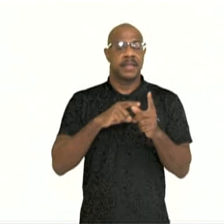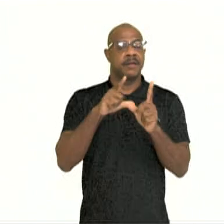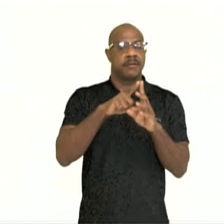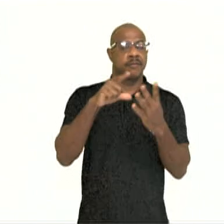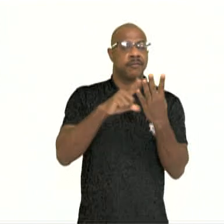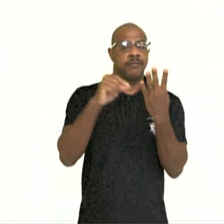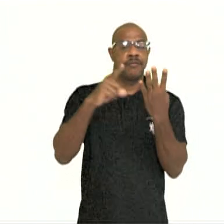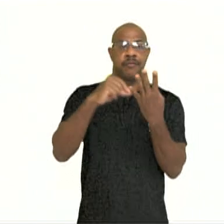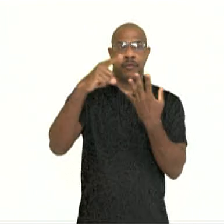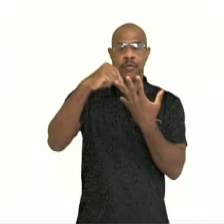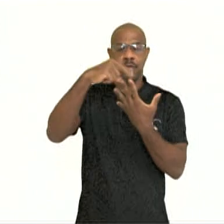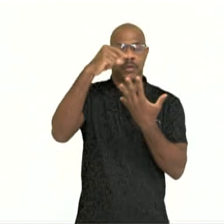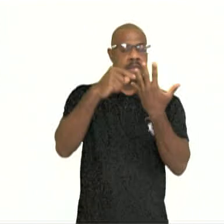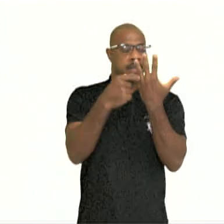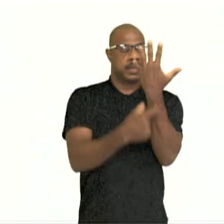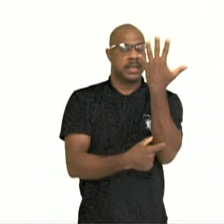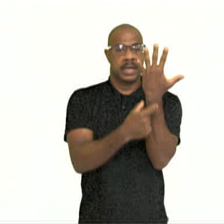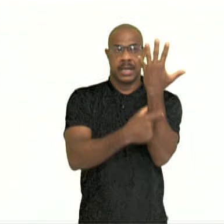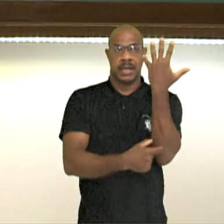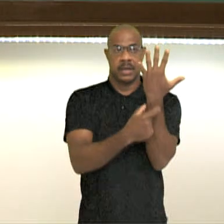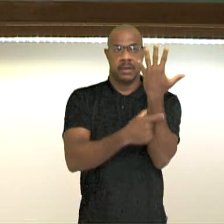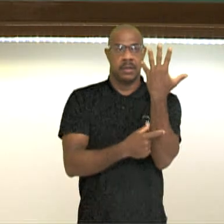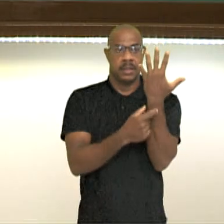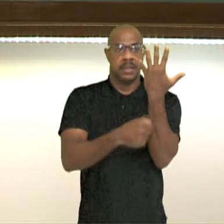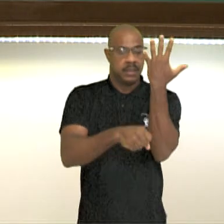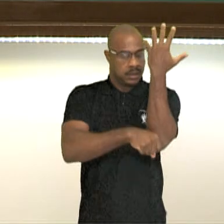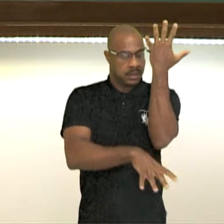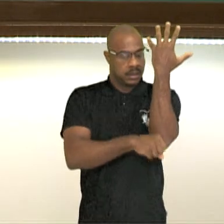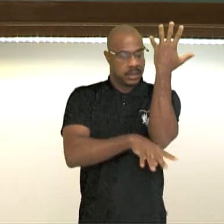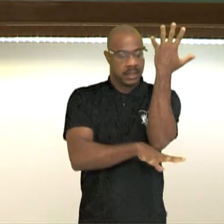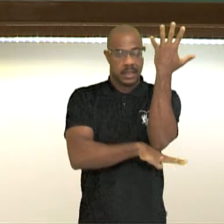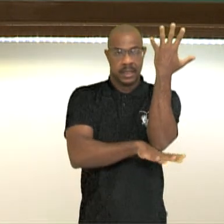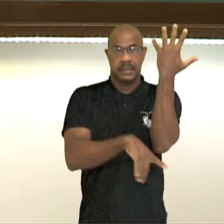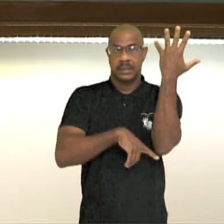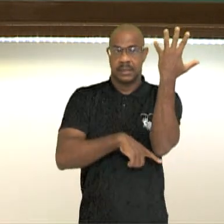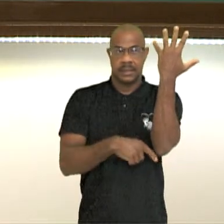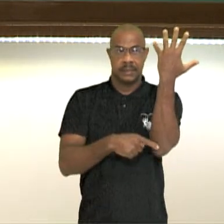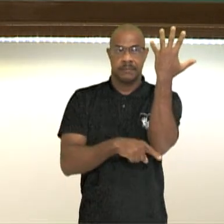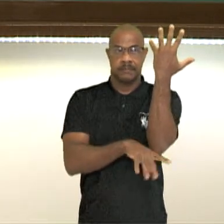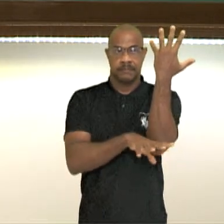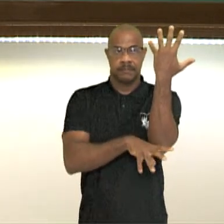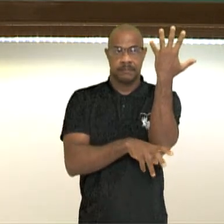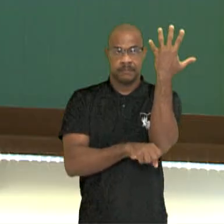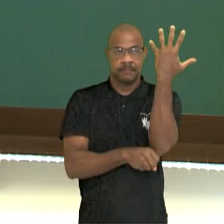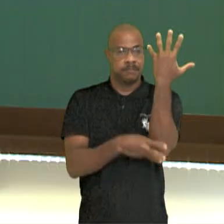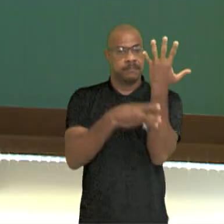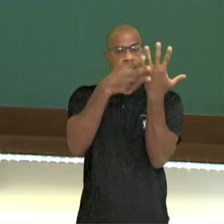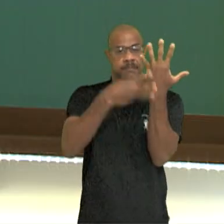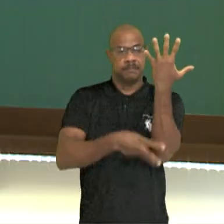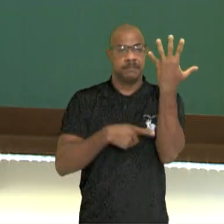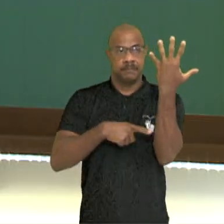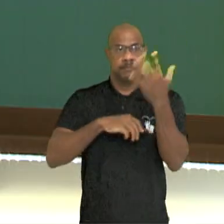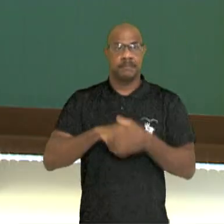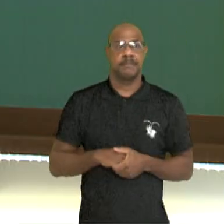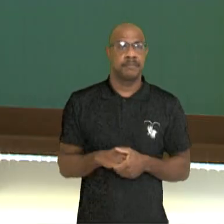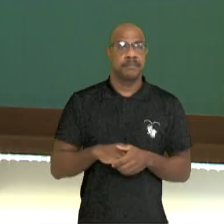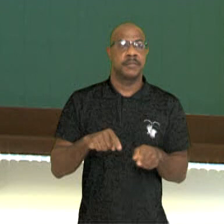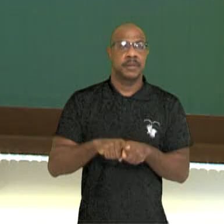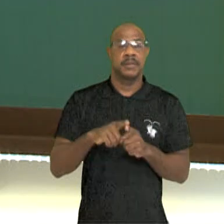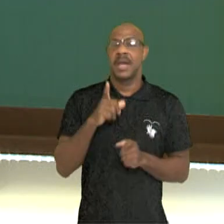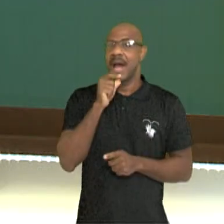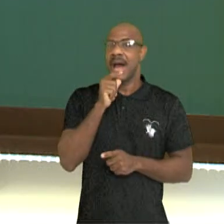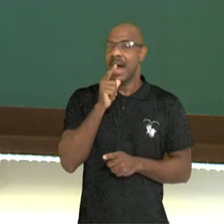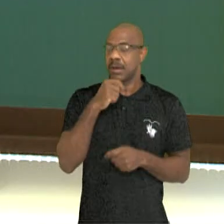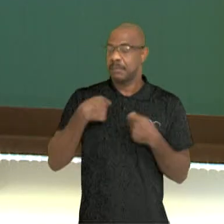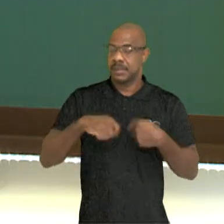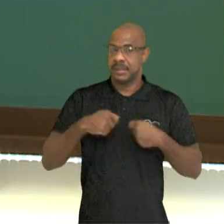caule e raiz, que era uma estrutura que não era presente no grupo das briófitas. E forte dependência com a água para a